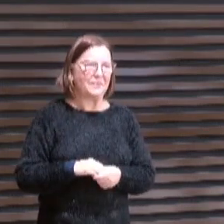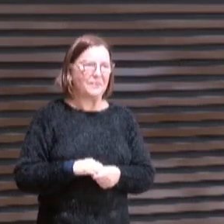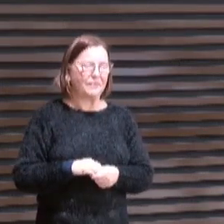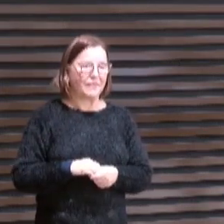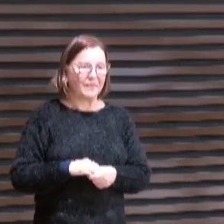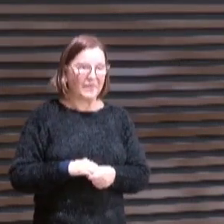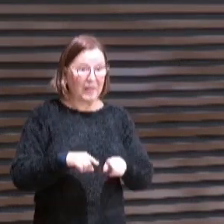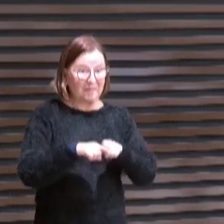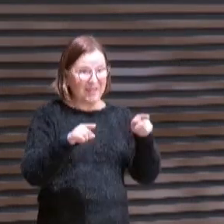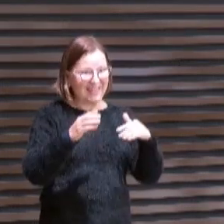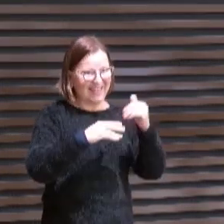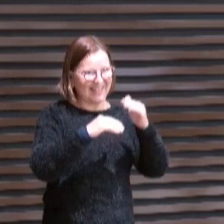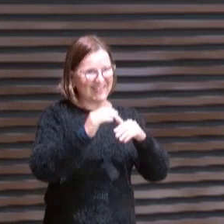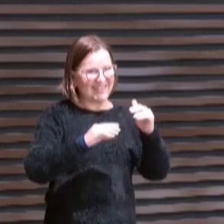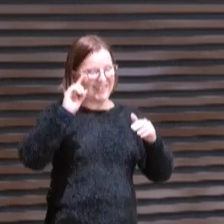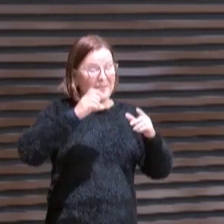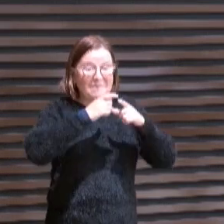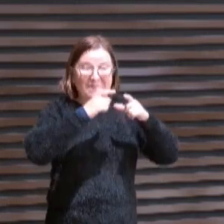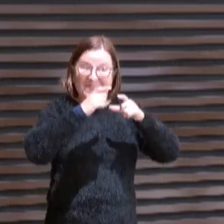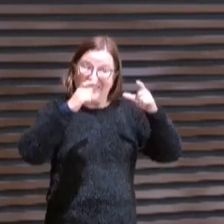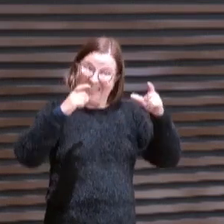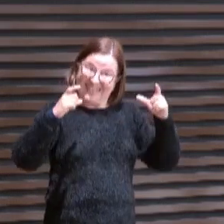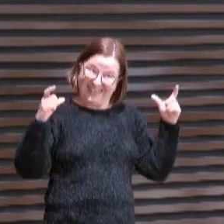Mas a obra de Deus é muito maior do que isso.